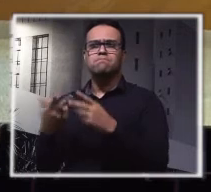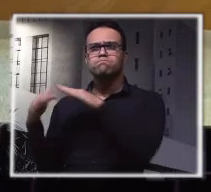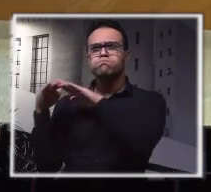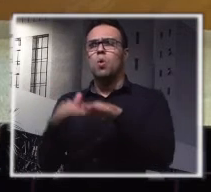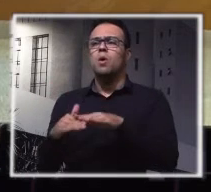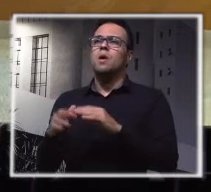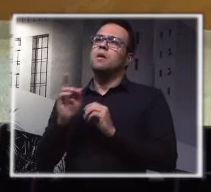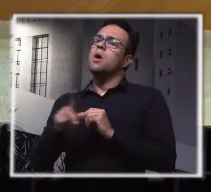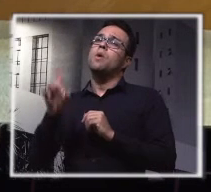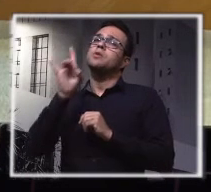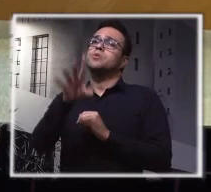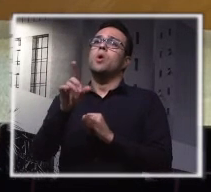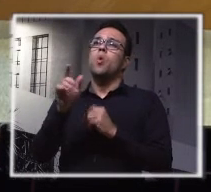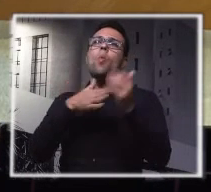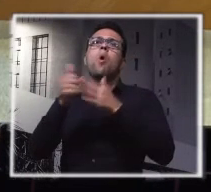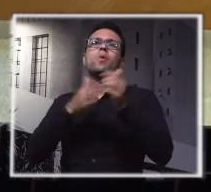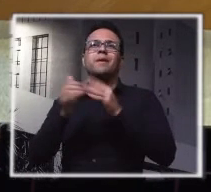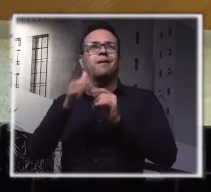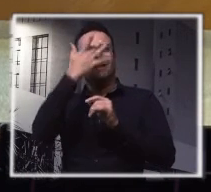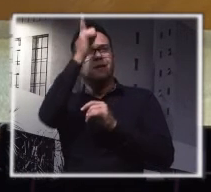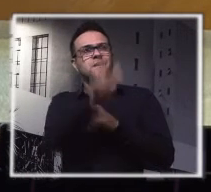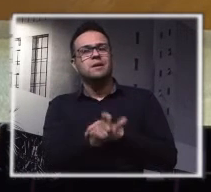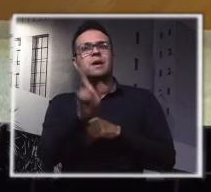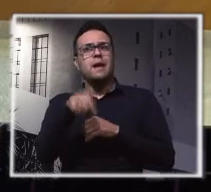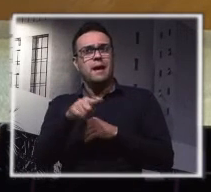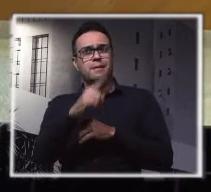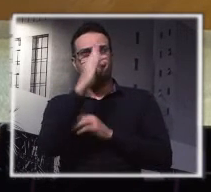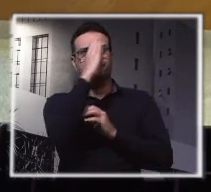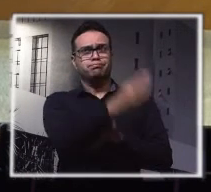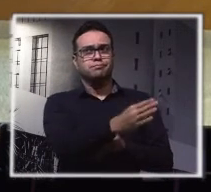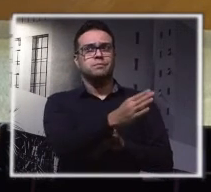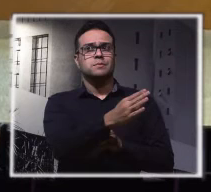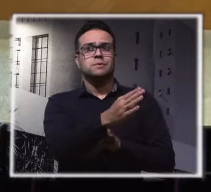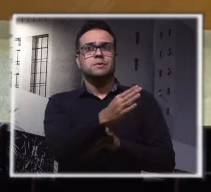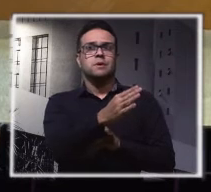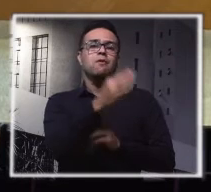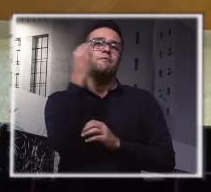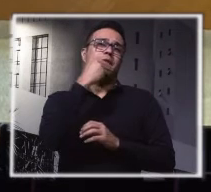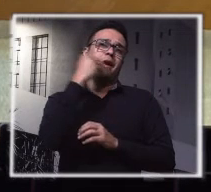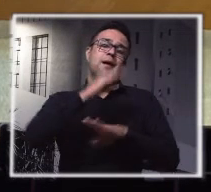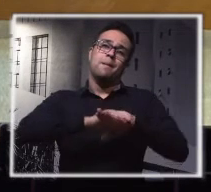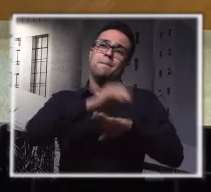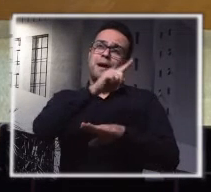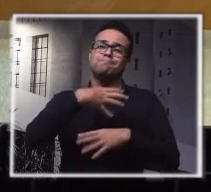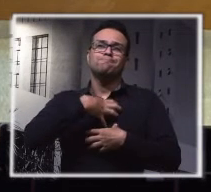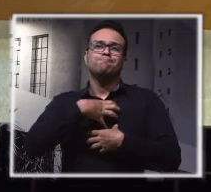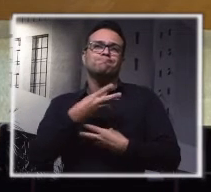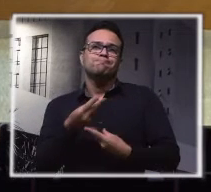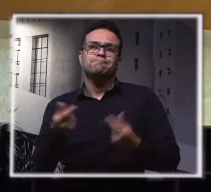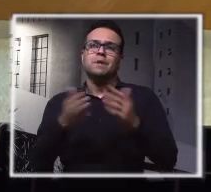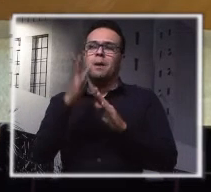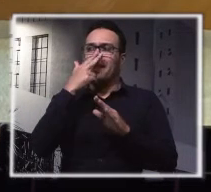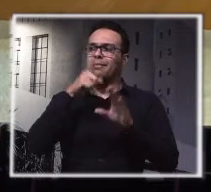uma agressividade direcionada a qualquer um, é uma agressividade direcionada àquela parte que é mais fraca, que se coloca numa posição